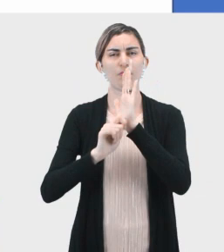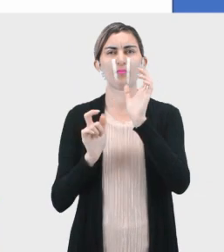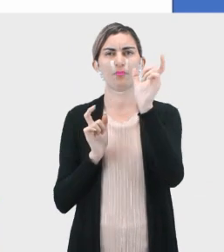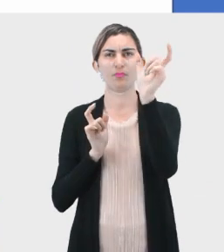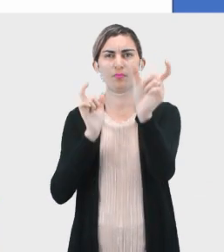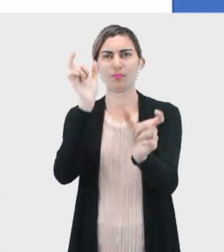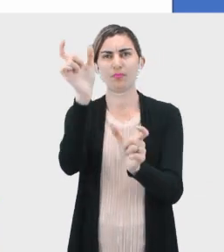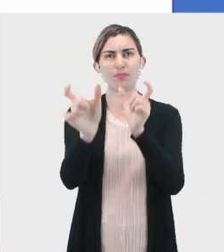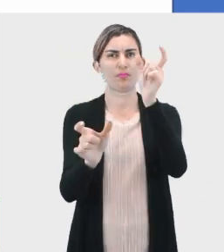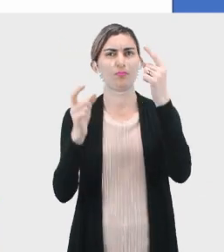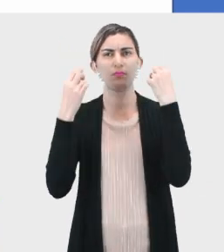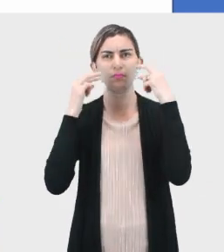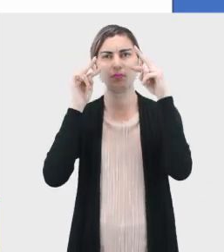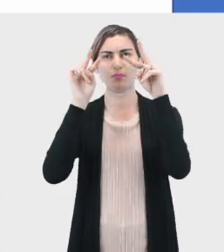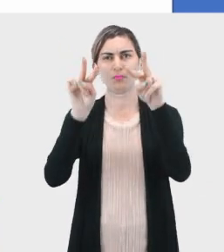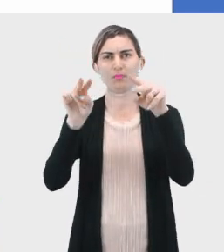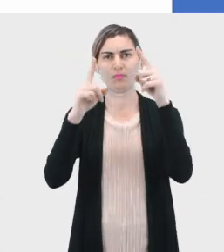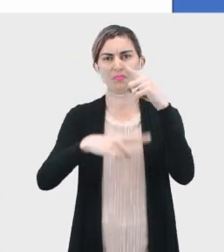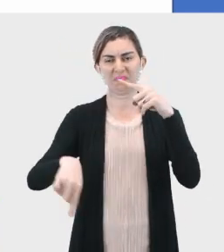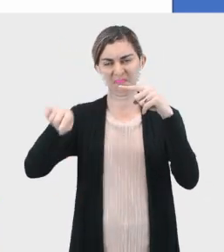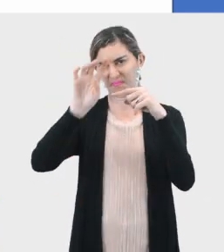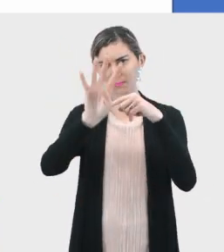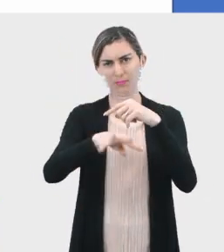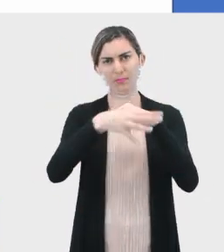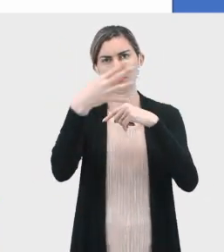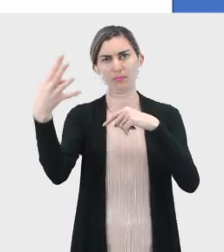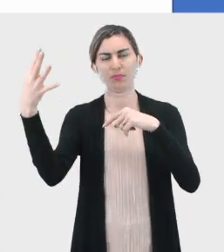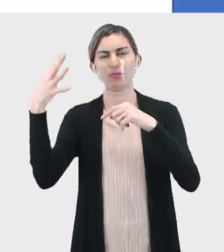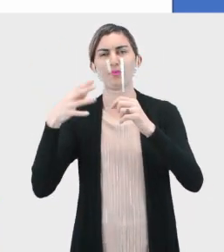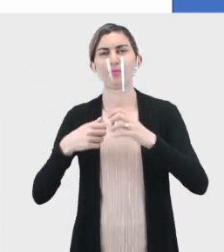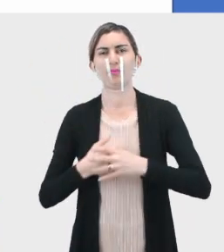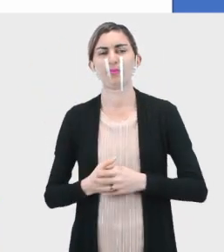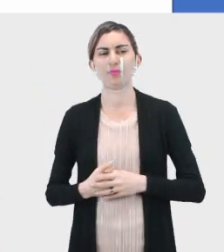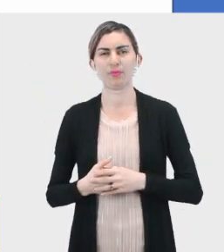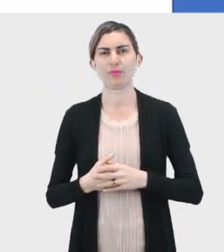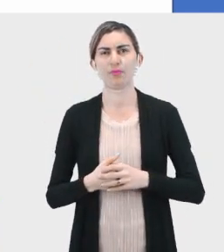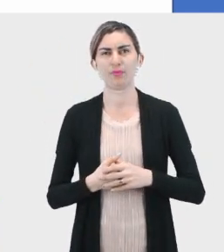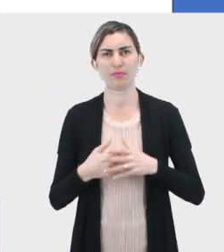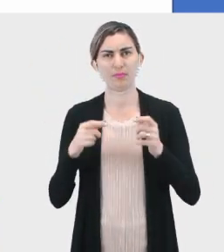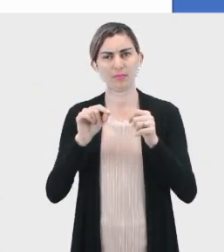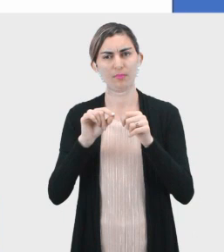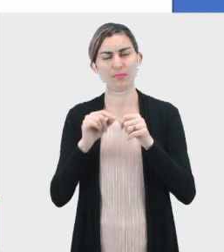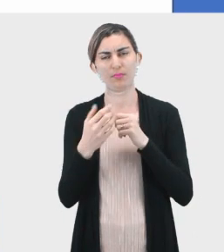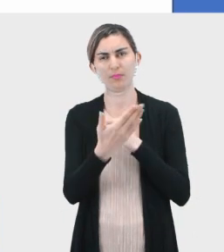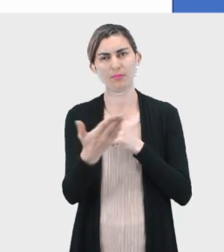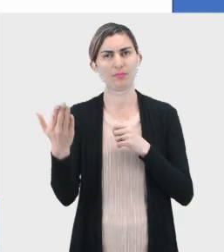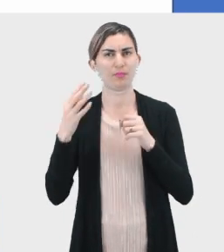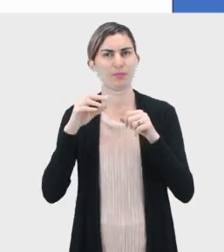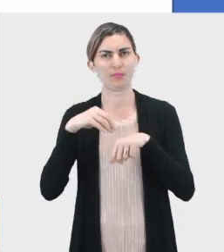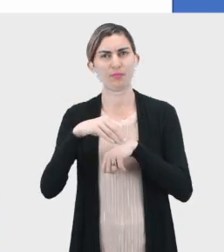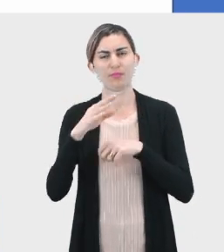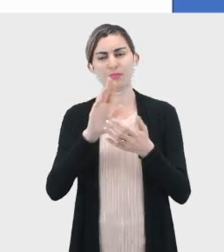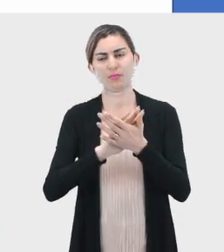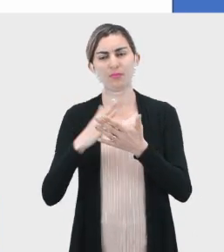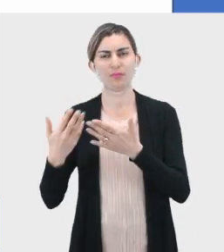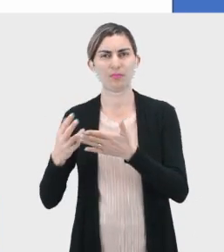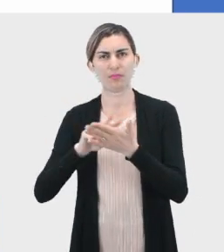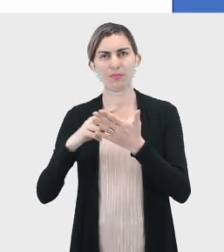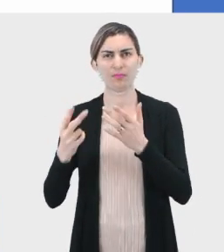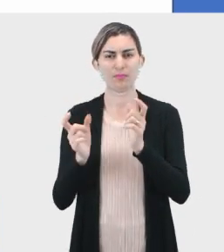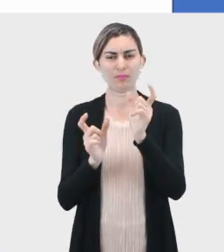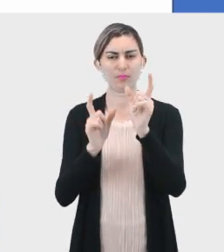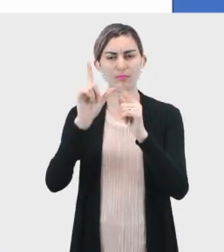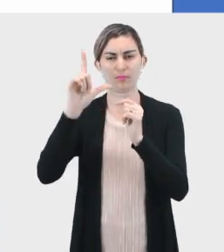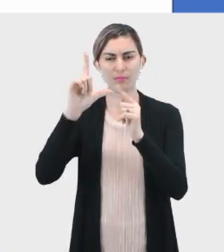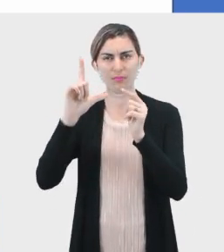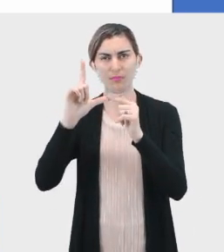que nós vimos lá na nossa tabelinha da Word Key. Feito isso, a gente vai traduzindo letra a letra